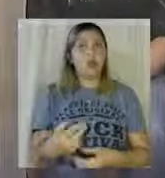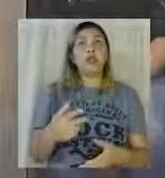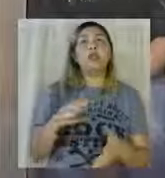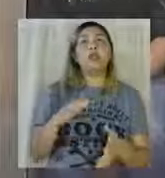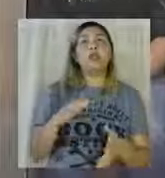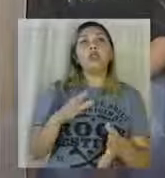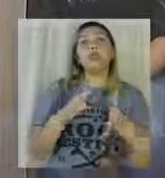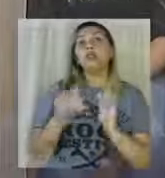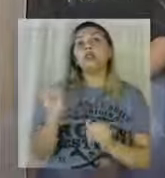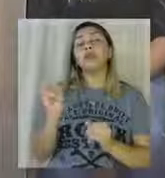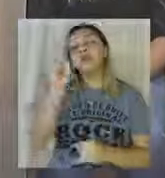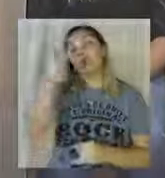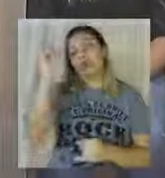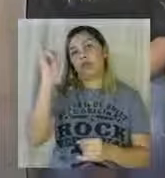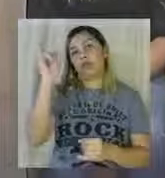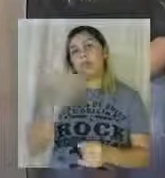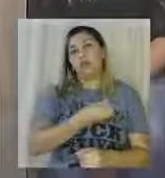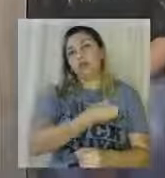dele.